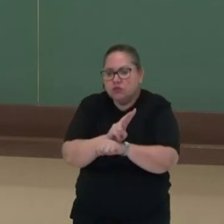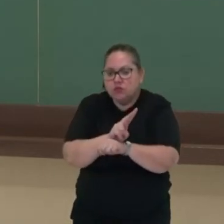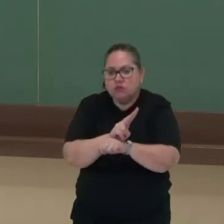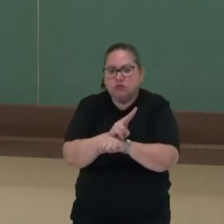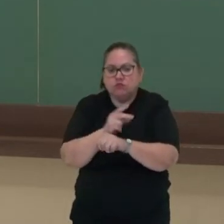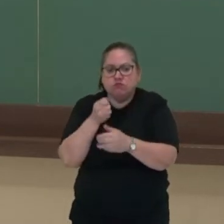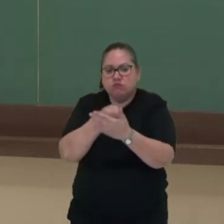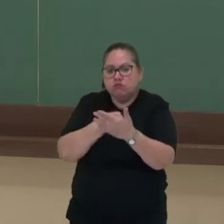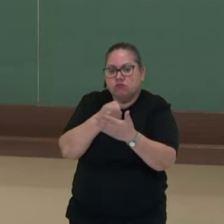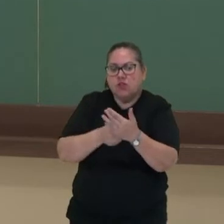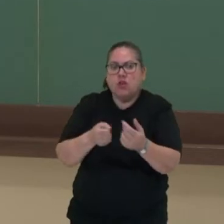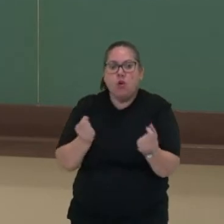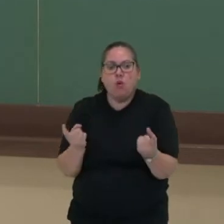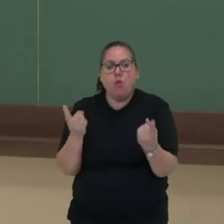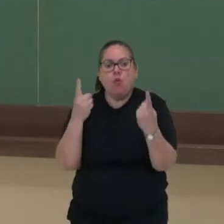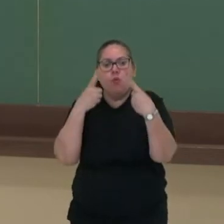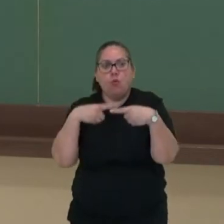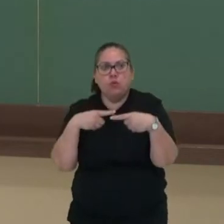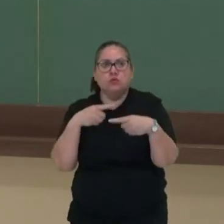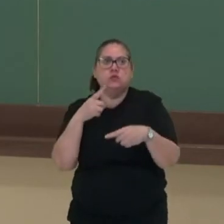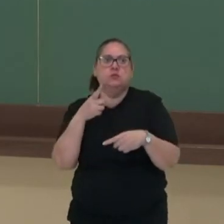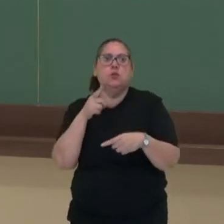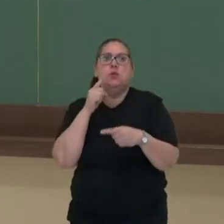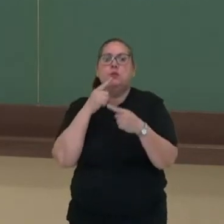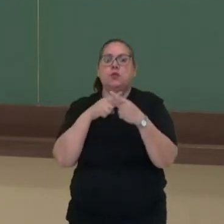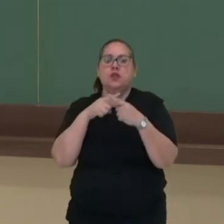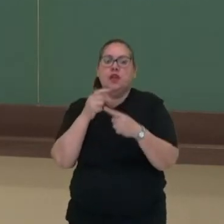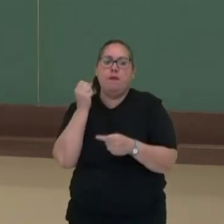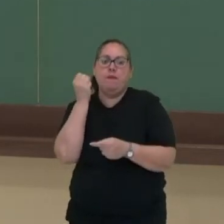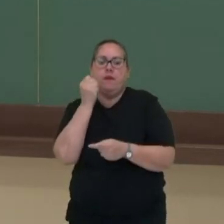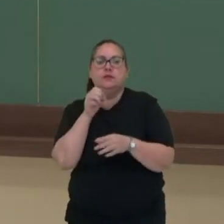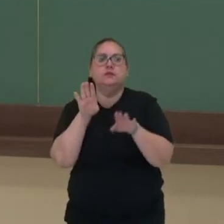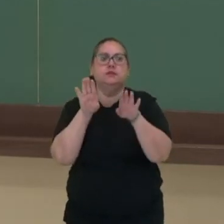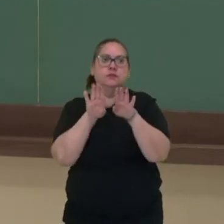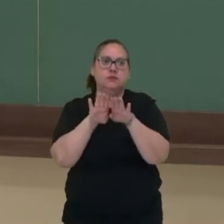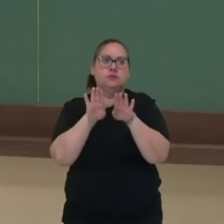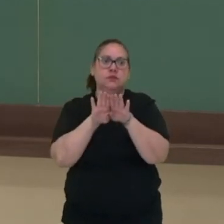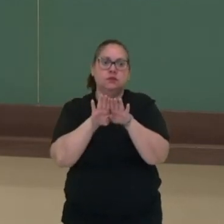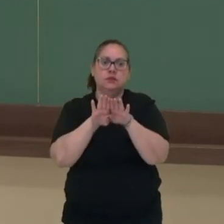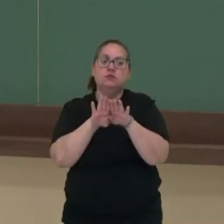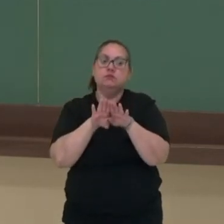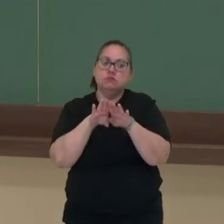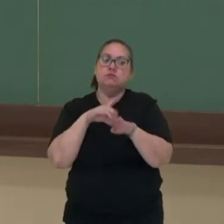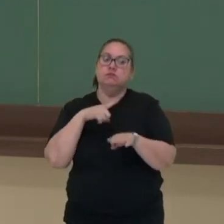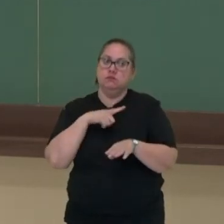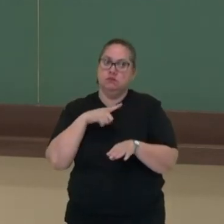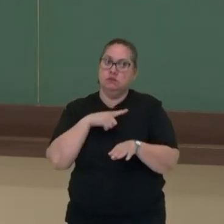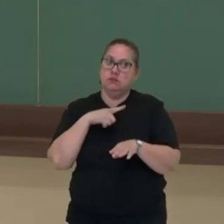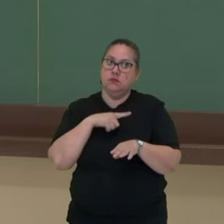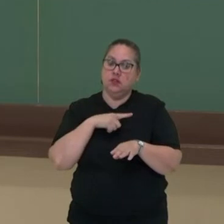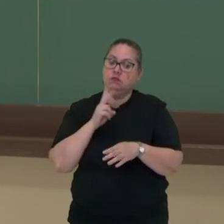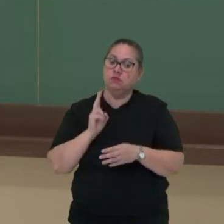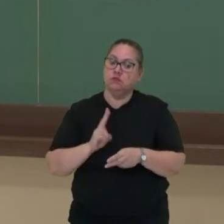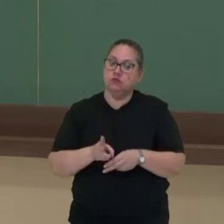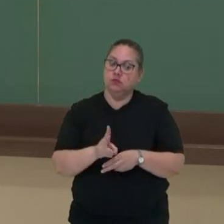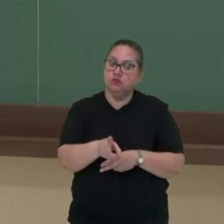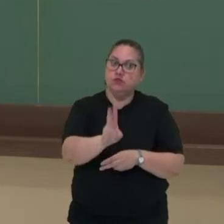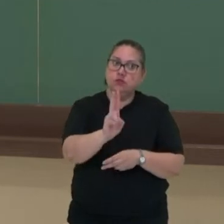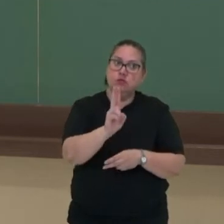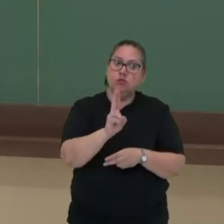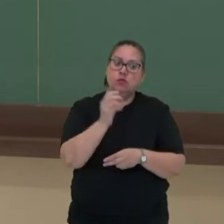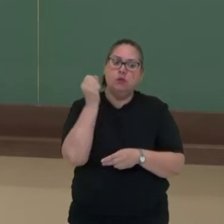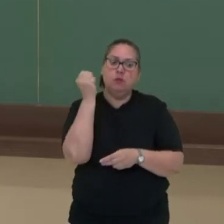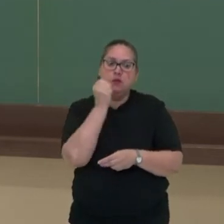contra a dengue, porque a dengue mata e ela também está aí. Ela também está aí